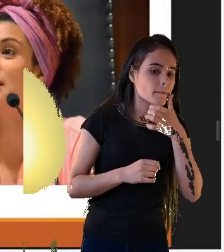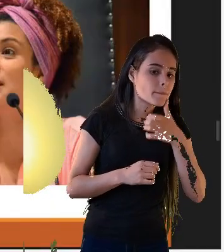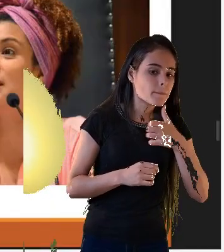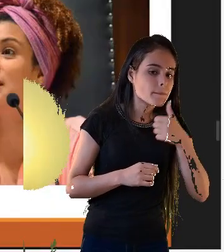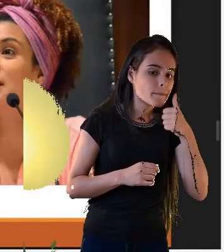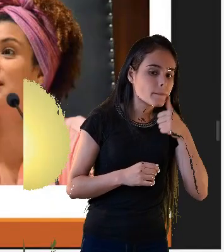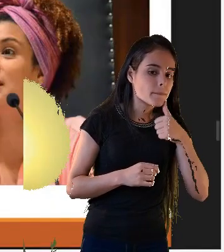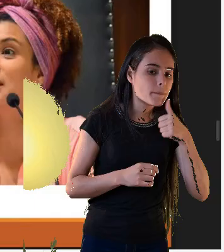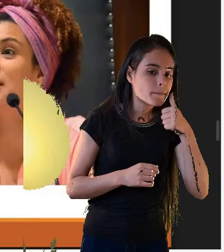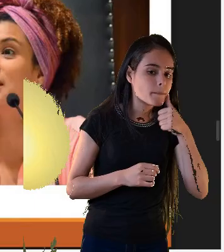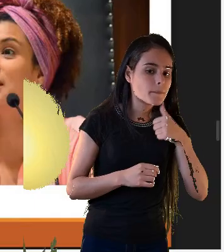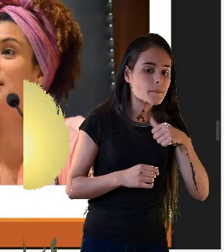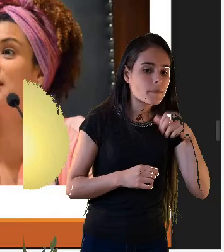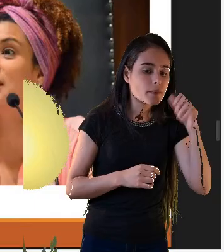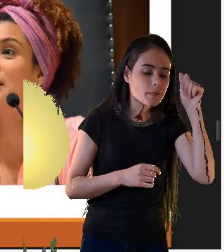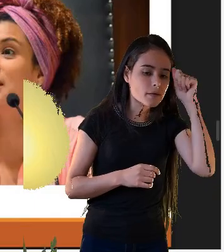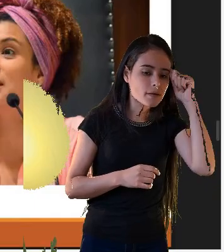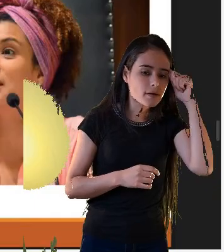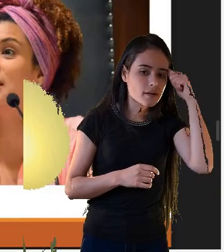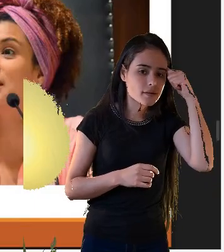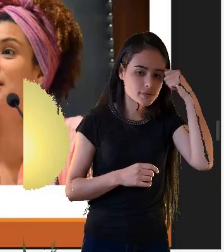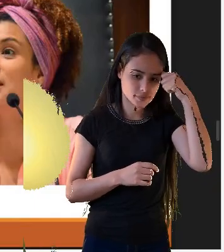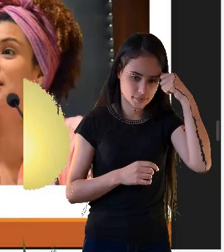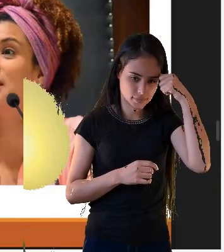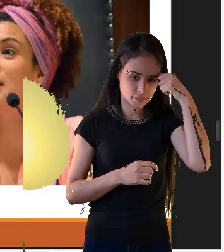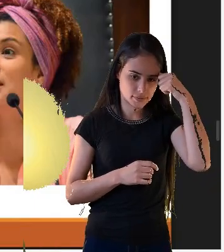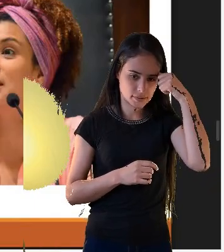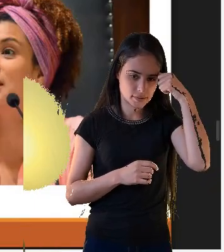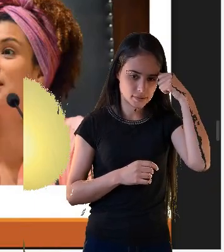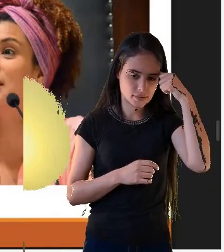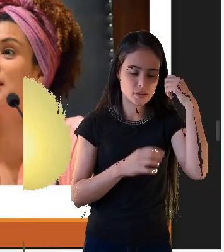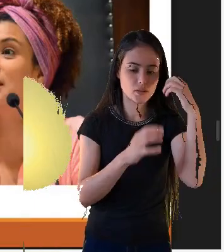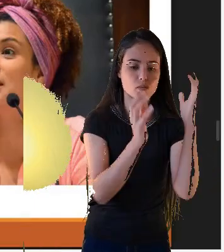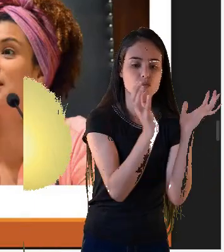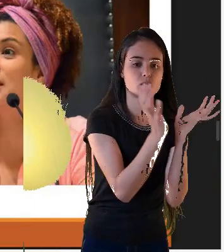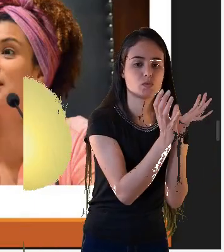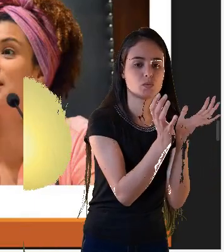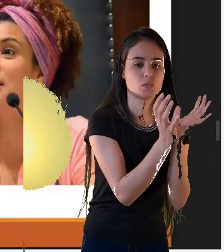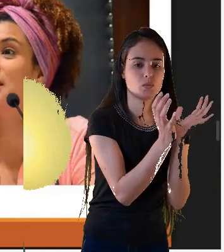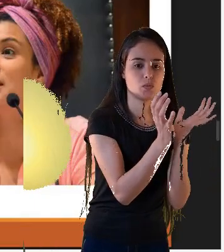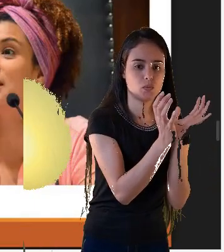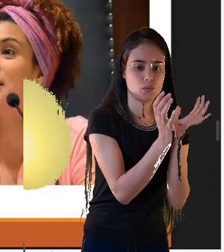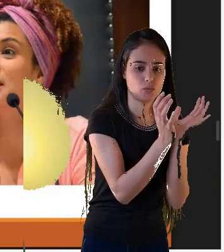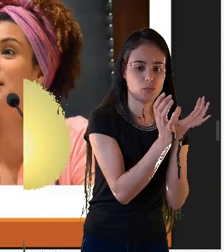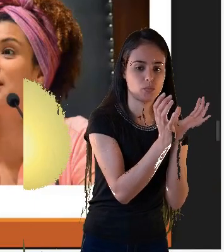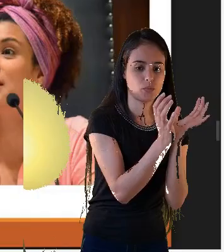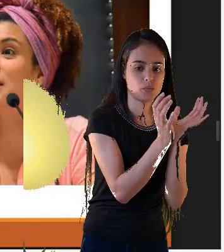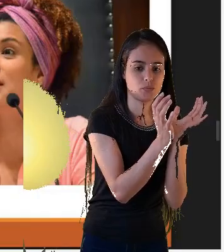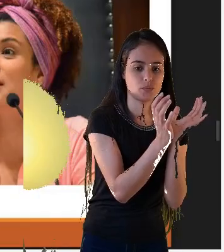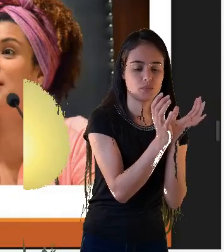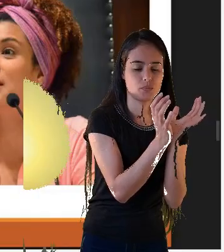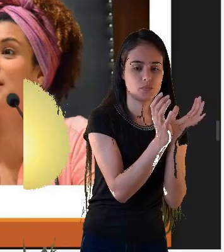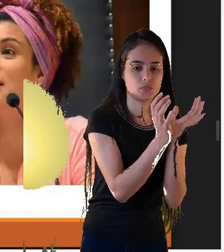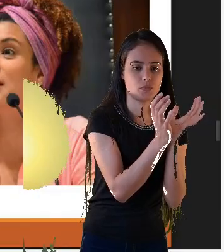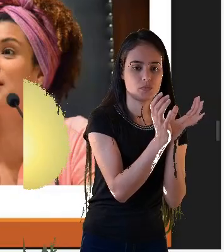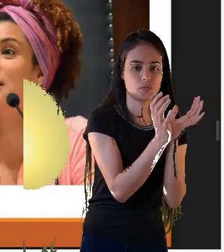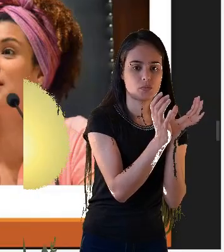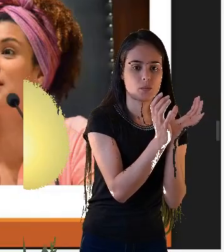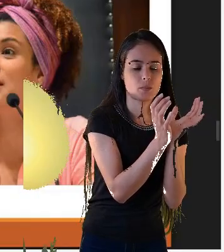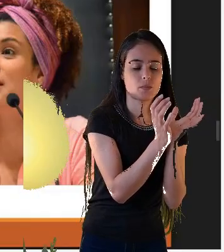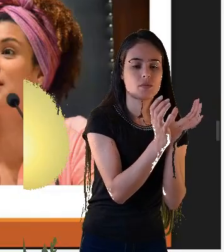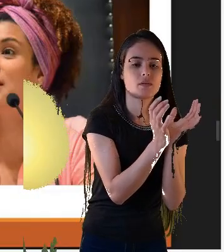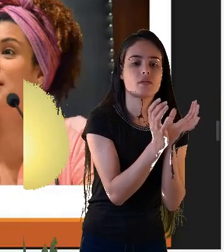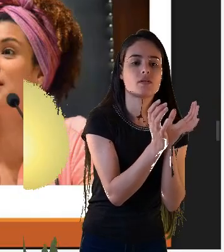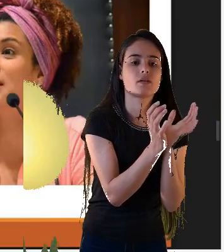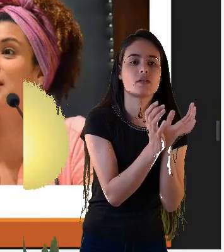do movimento negro, que foram até a família de Marielle, para criar esse instituto como uma forma de